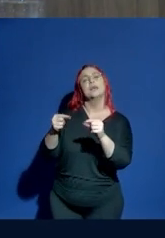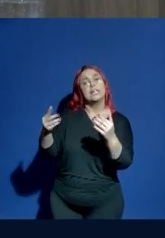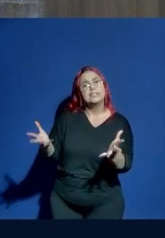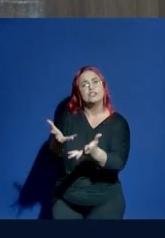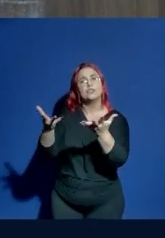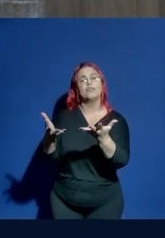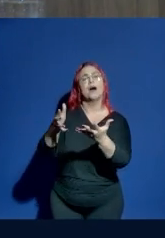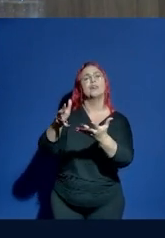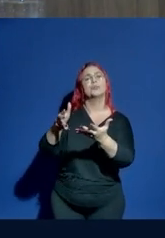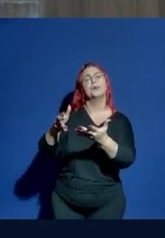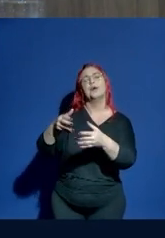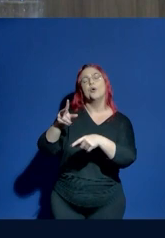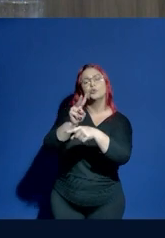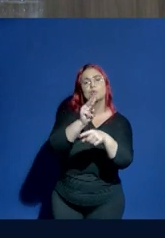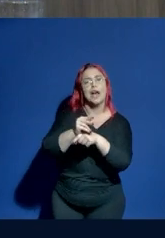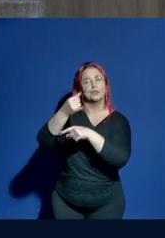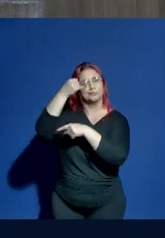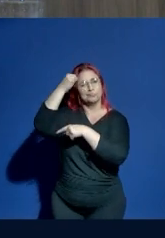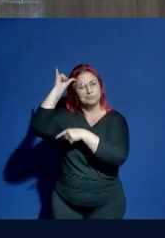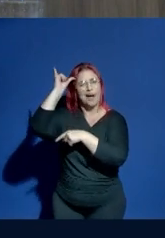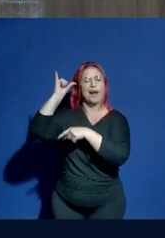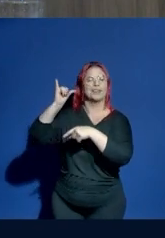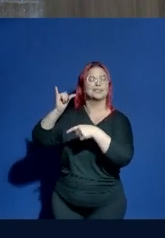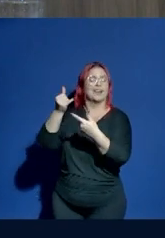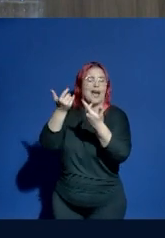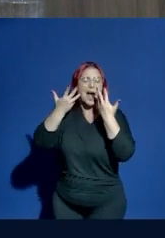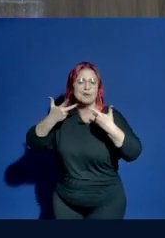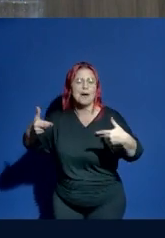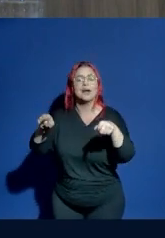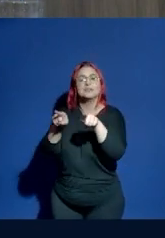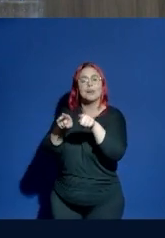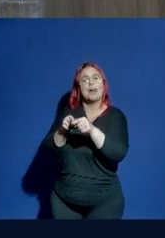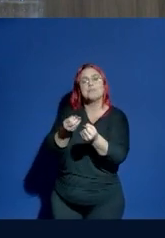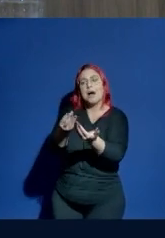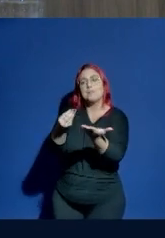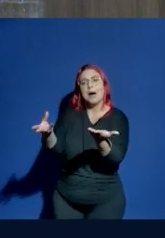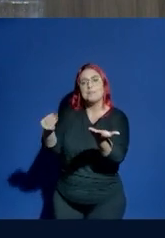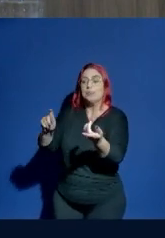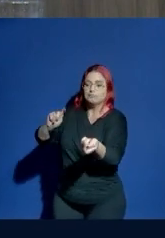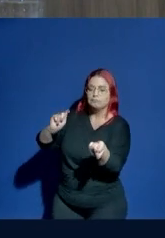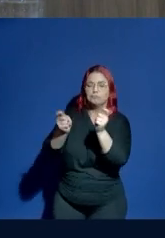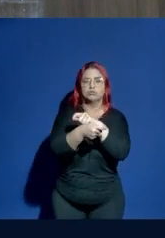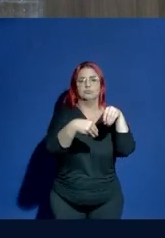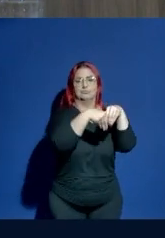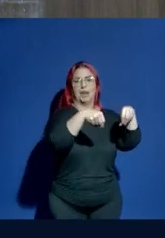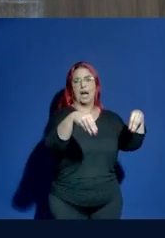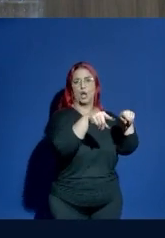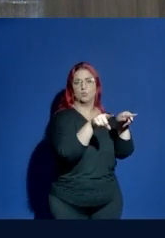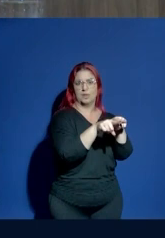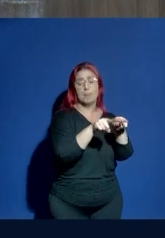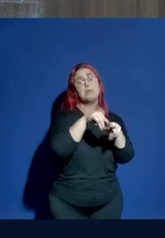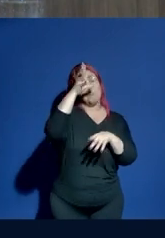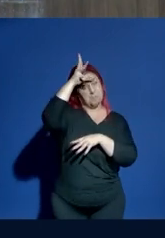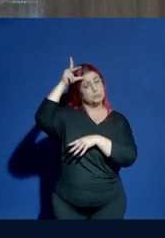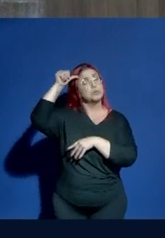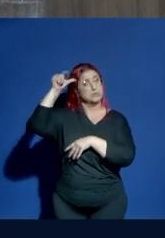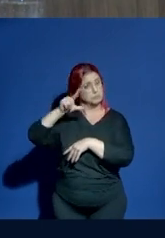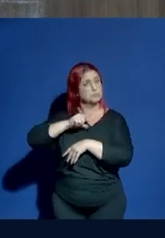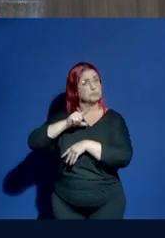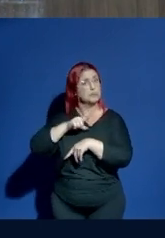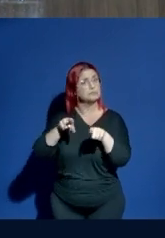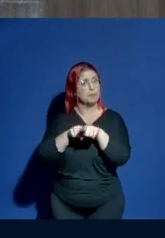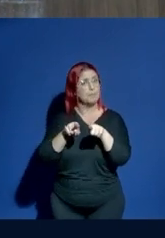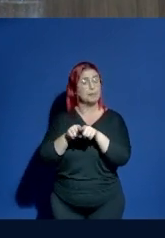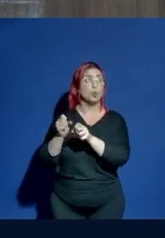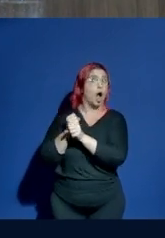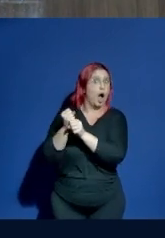pecuária e convertendo também muitas áreas de baixa intensidade pecuária para grãos, né? Isso tem acontecido no Mato Grosso a uma razão de 500 mil a 1 milhão de hectares